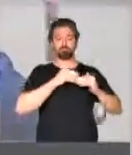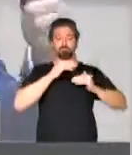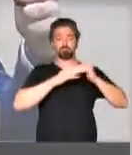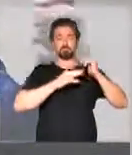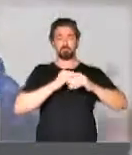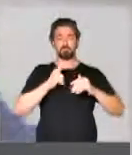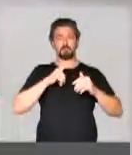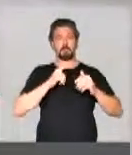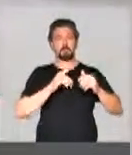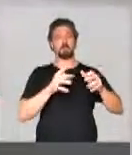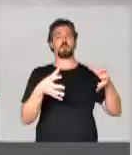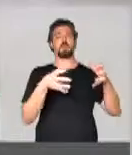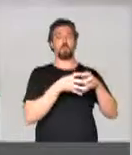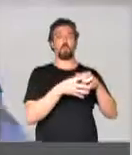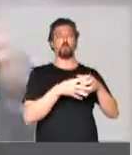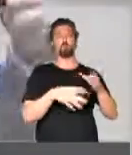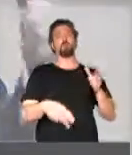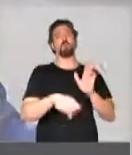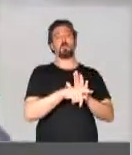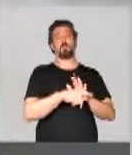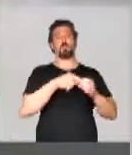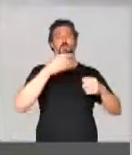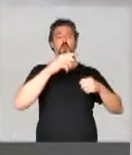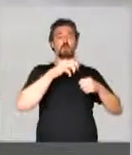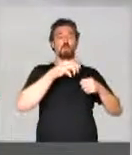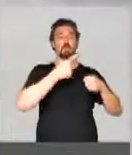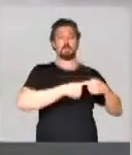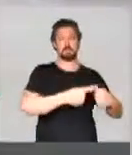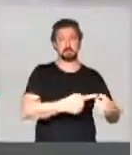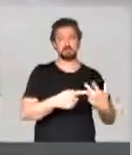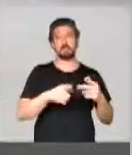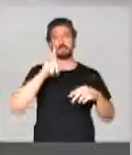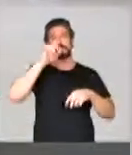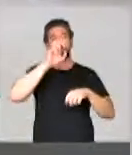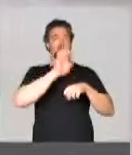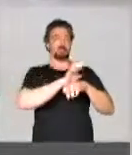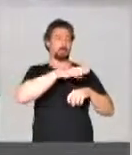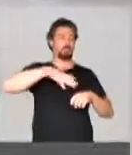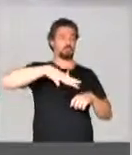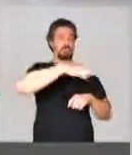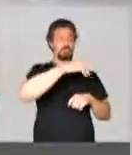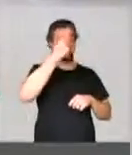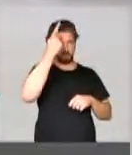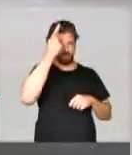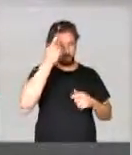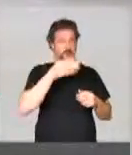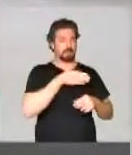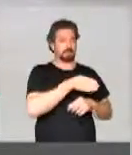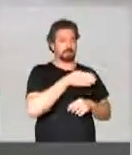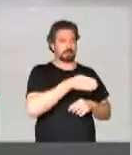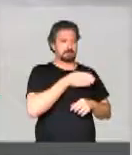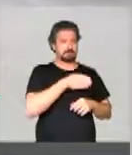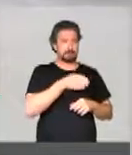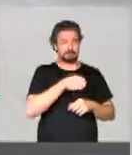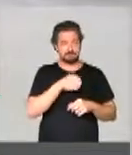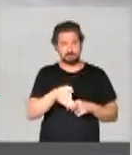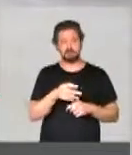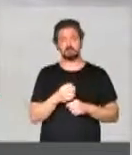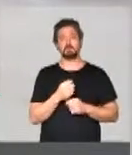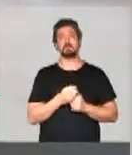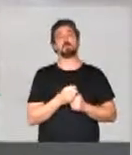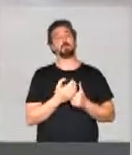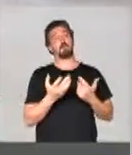tempo os diretórios municipais, as provisórias do PSL no estado de São Paulo inteiro, rodando todo o